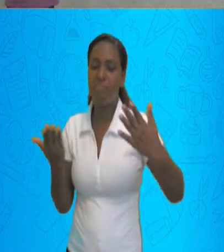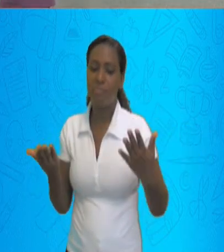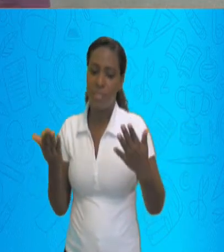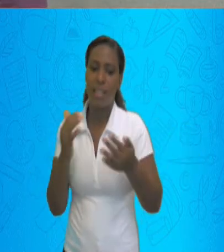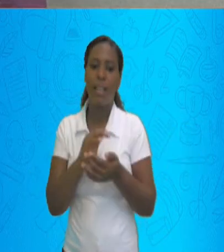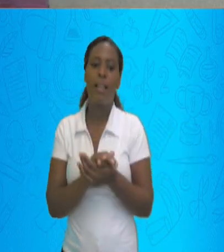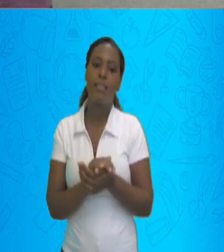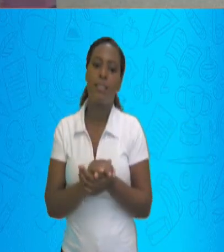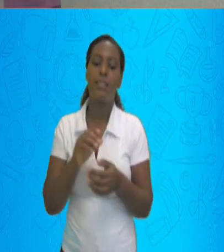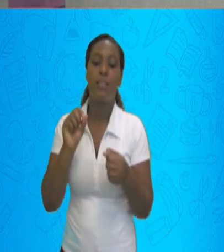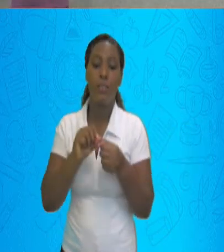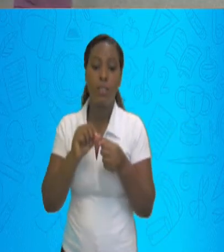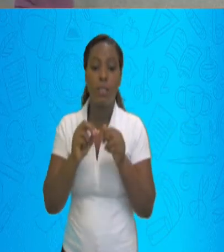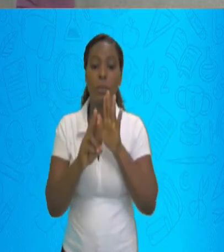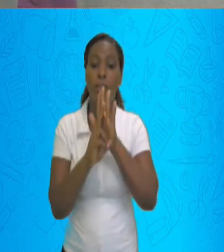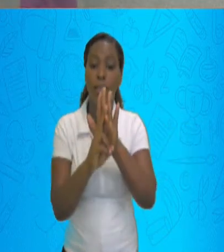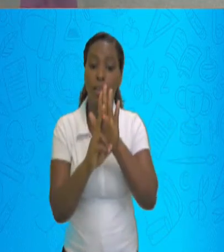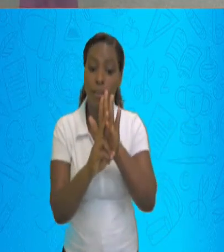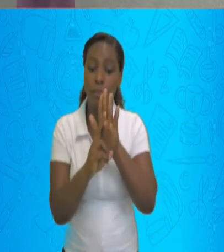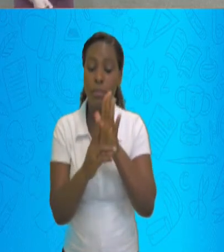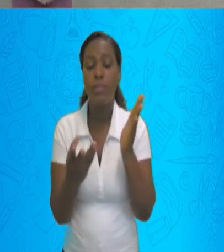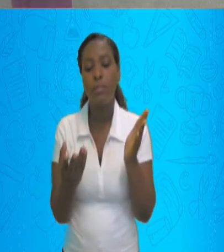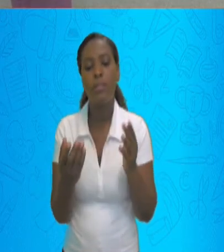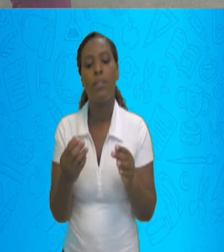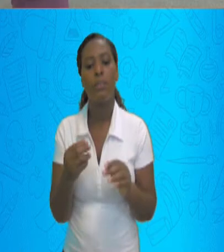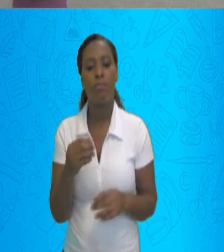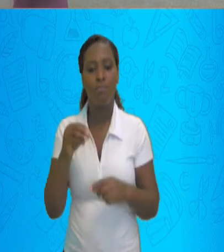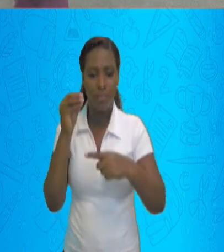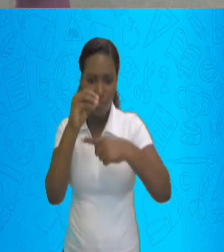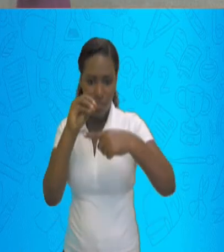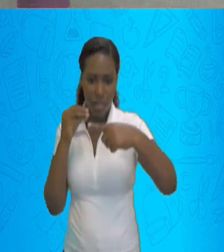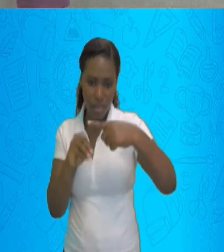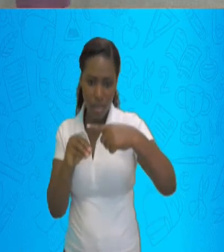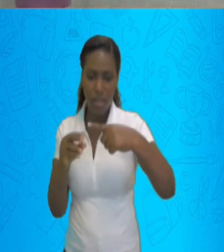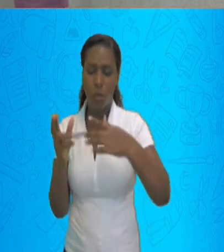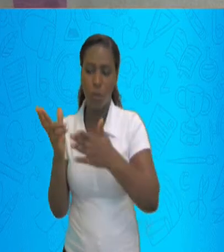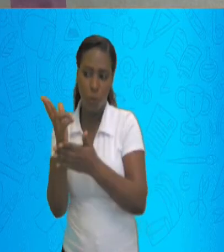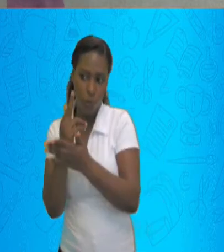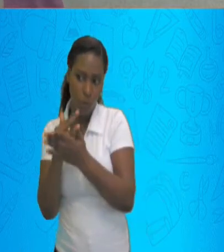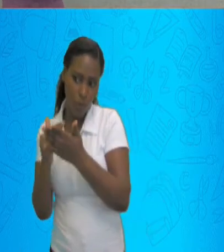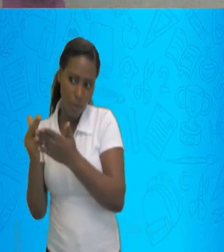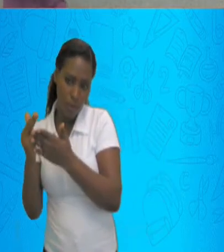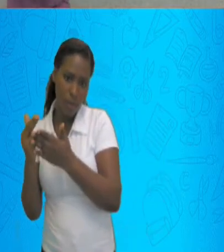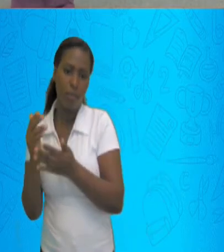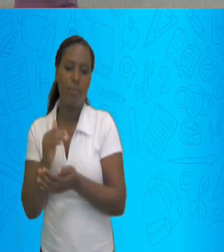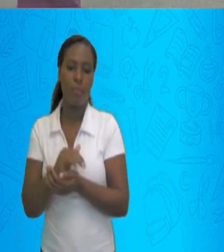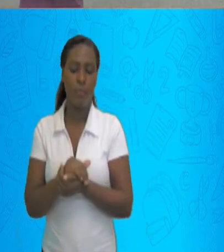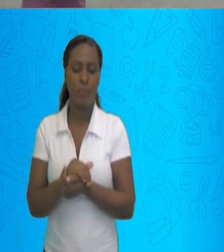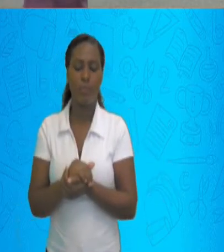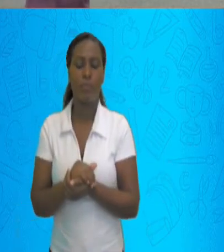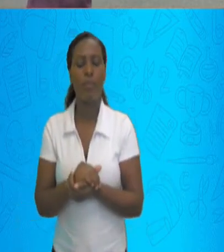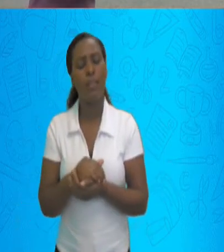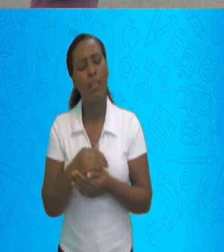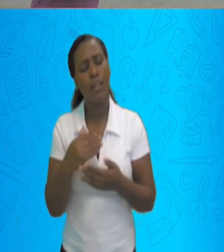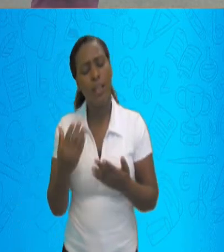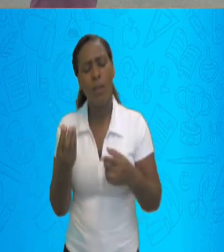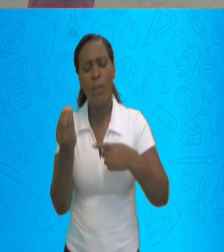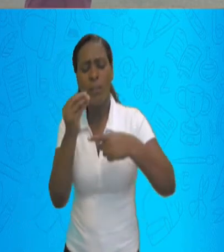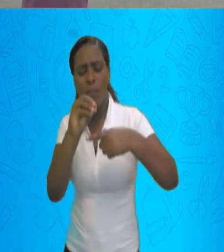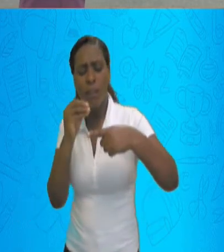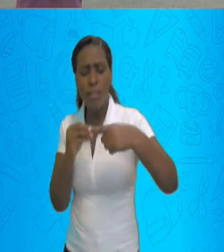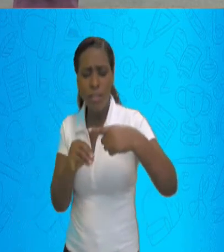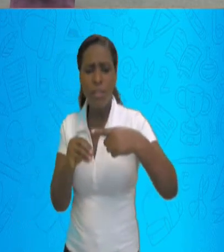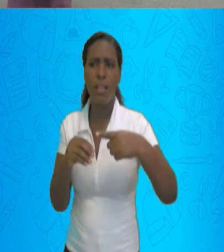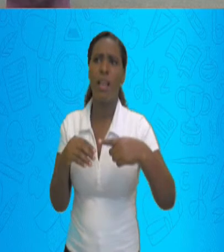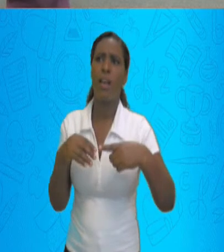forma, fazemos a representação das frações em desenhos. E a fração, assim como os outros números que nós conhecemos,